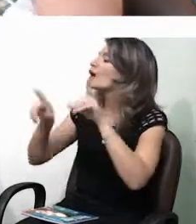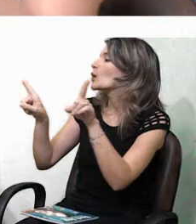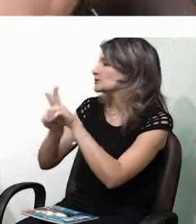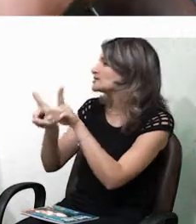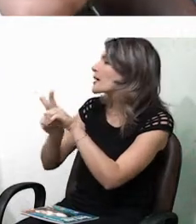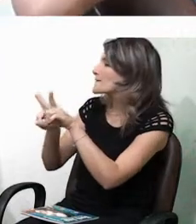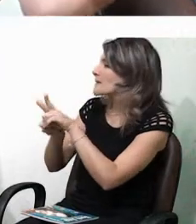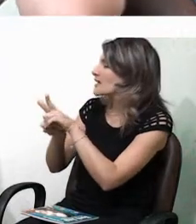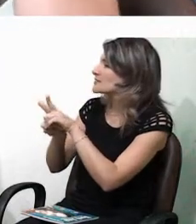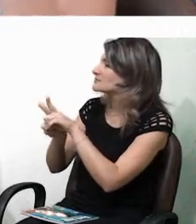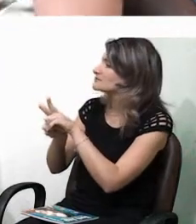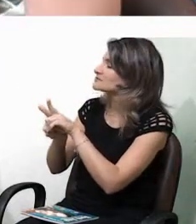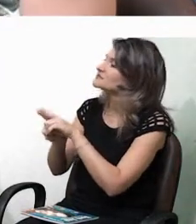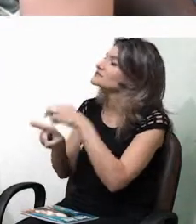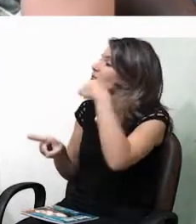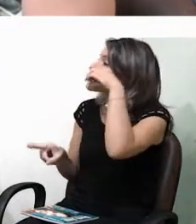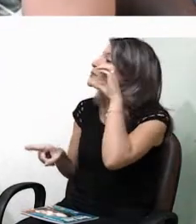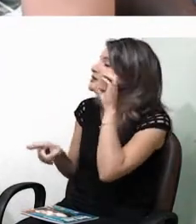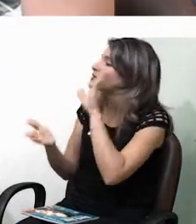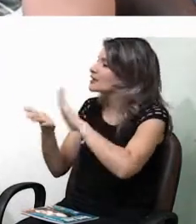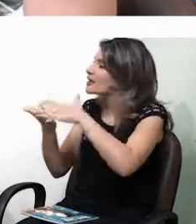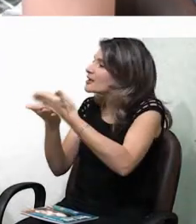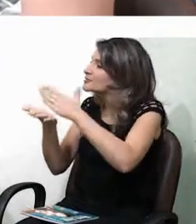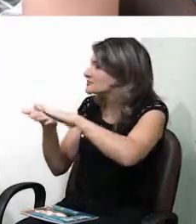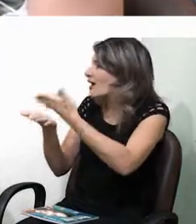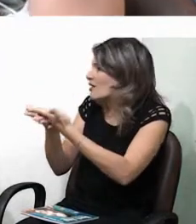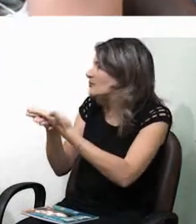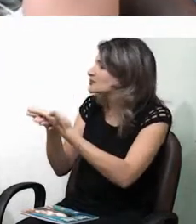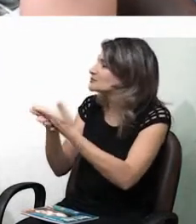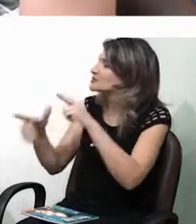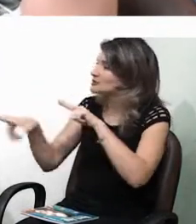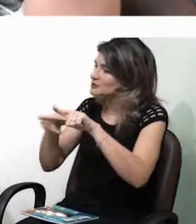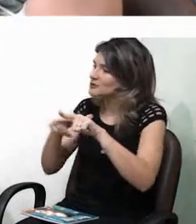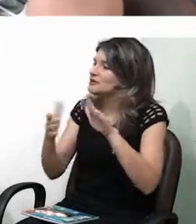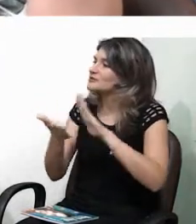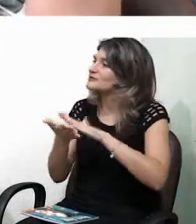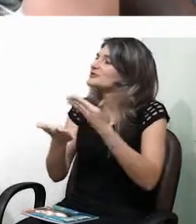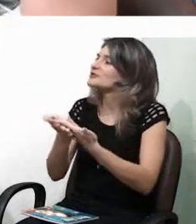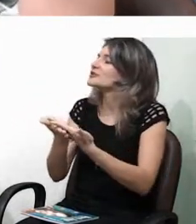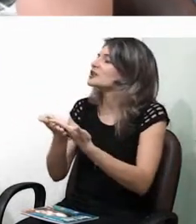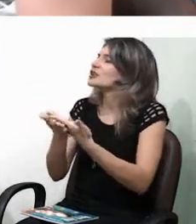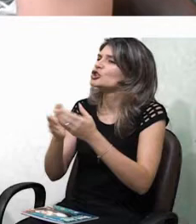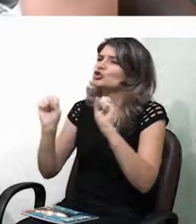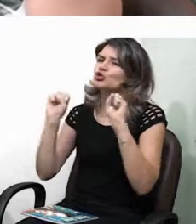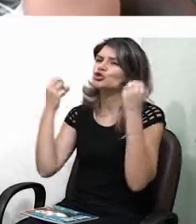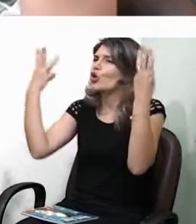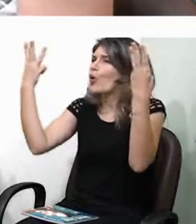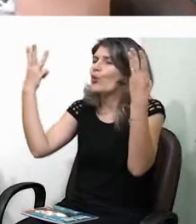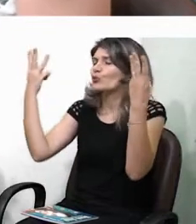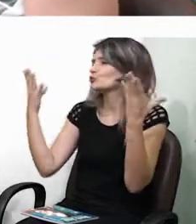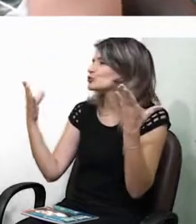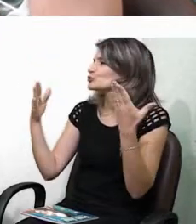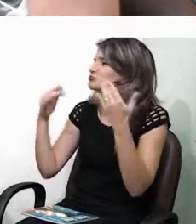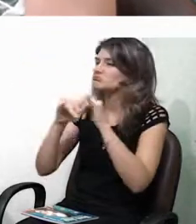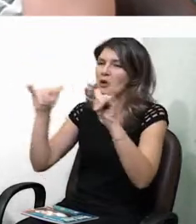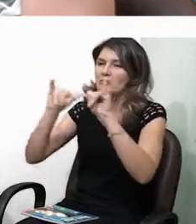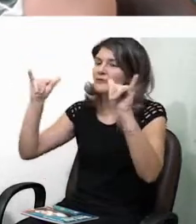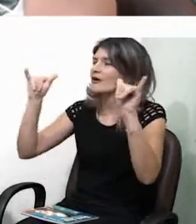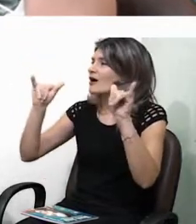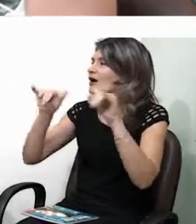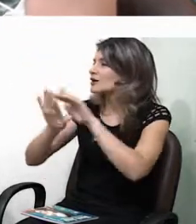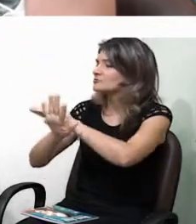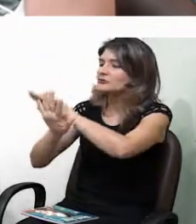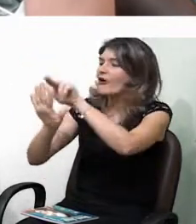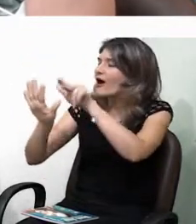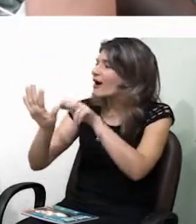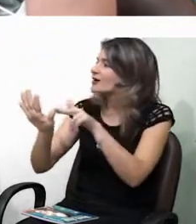vontade. Que é Maria Clara Intérprete. Eu trabalho como intérprete em eventos, de shows, enfim, no